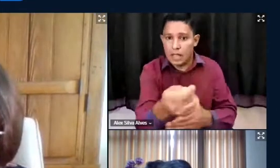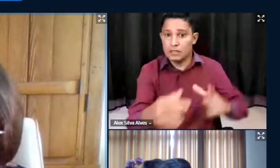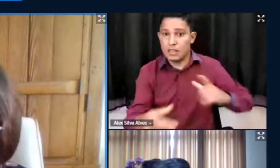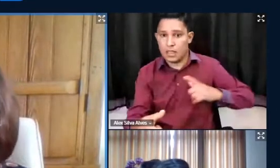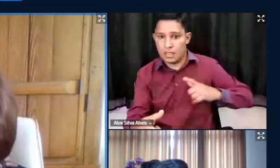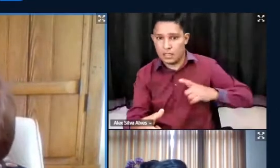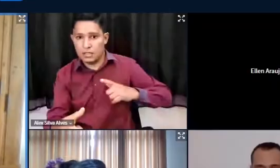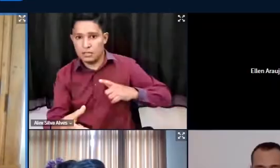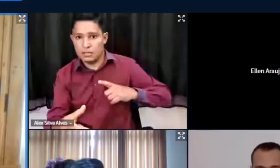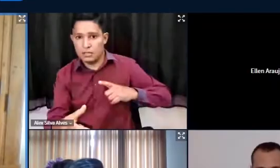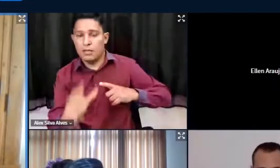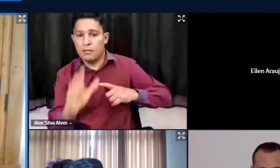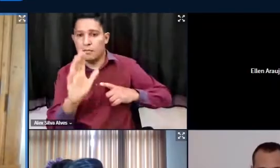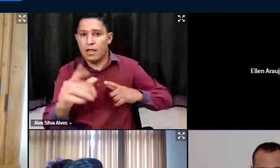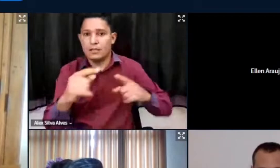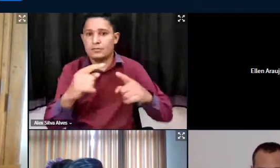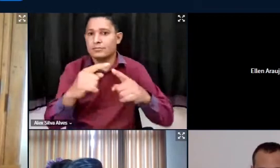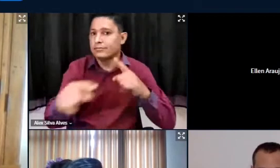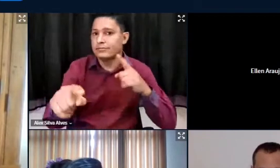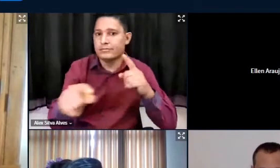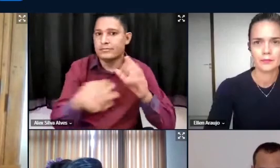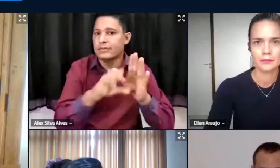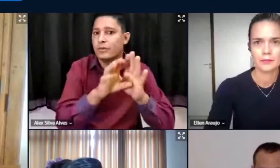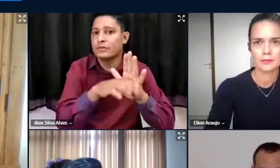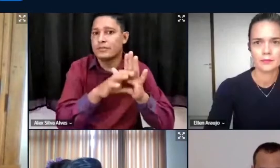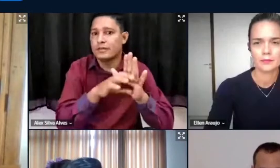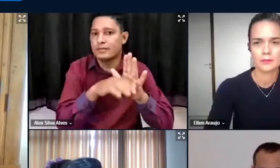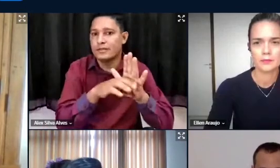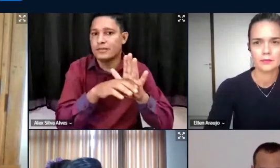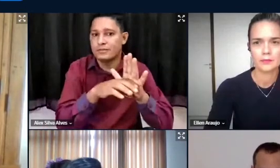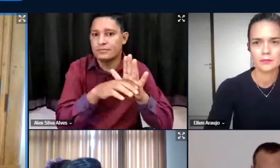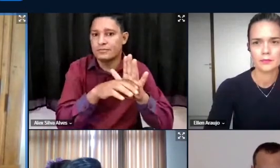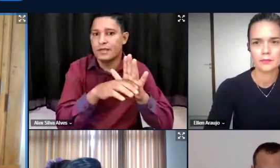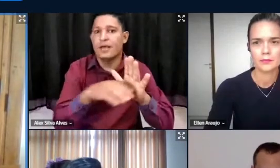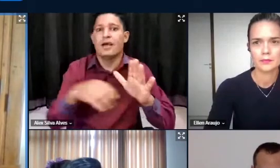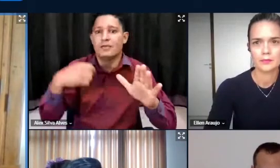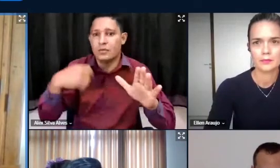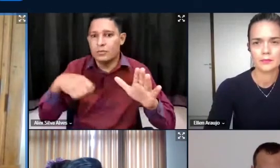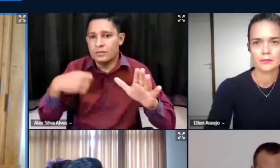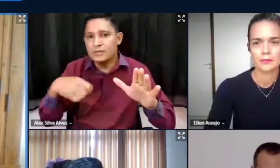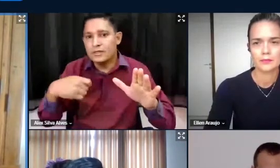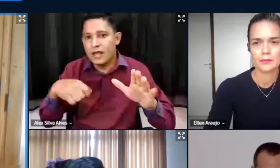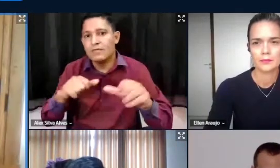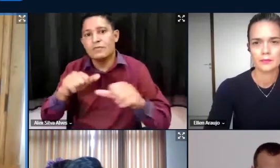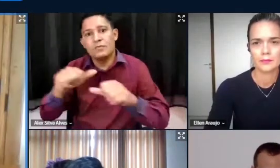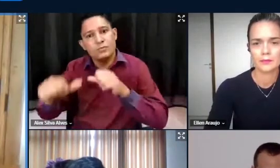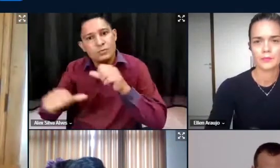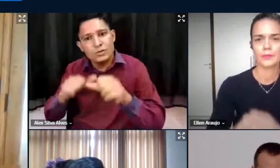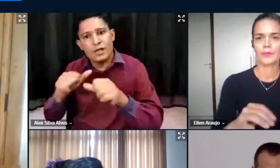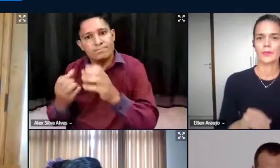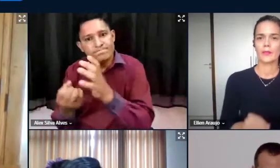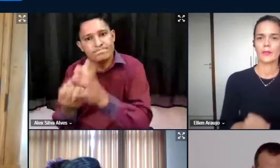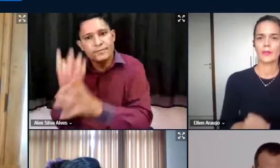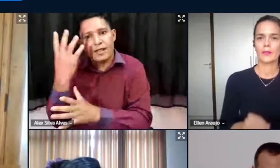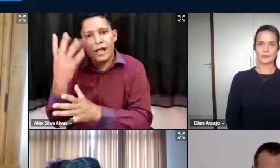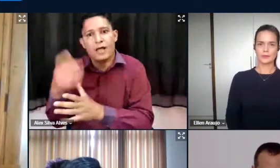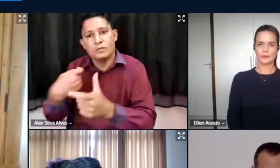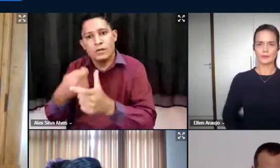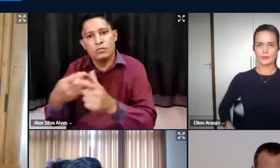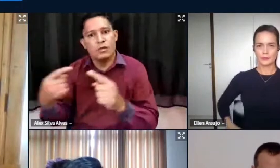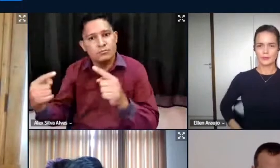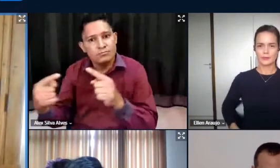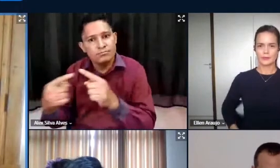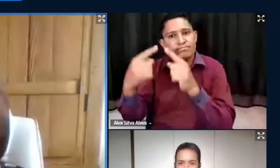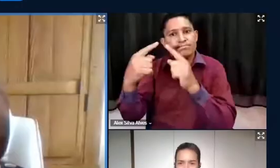de alguns sinais que já existiam, mas que, de fato, não correspondiam ao conceito existente e que precisavam